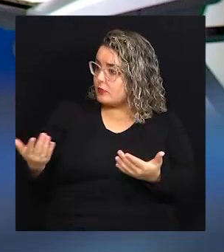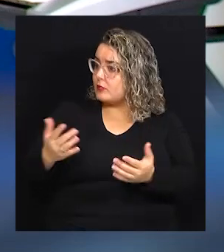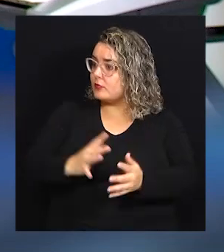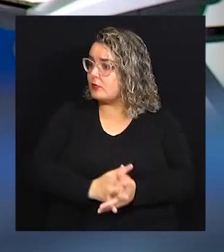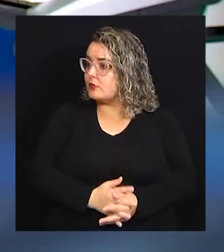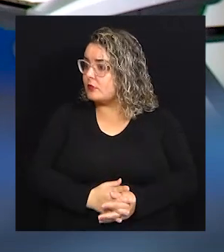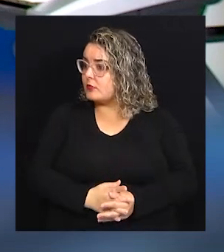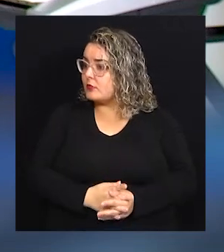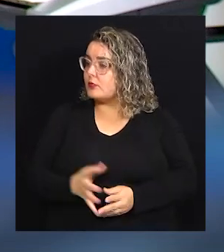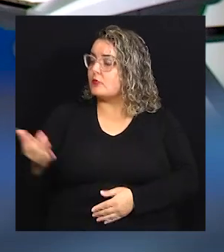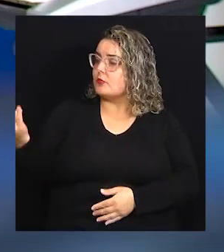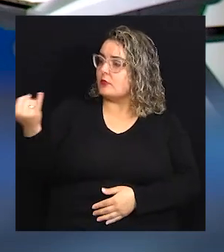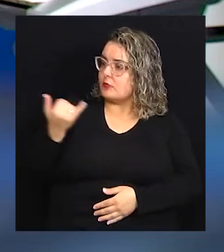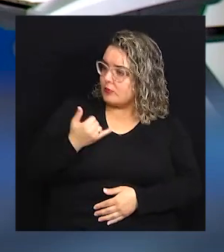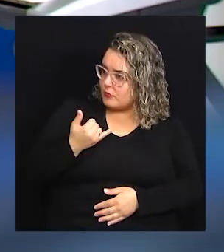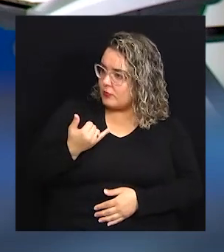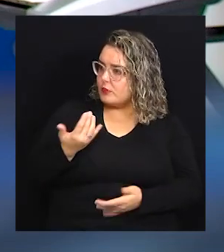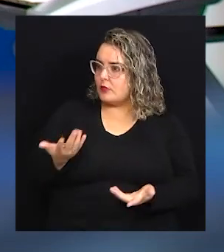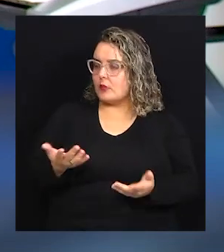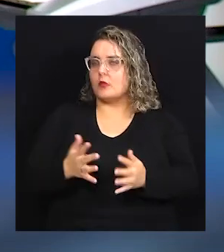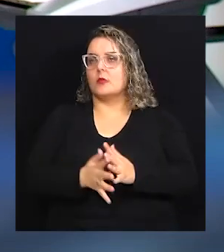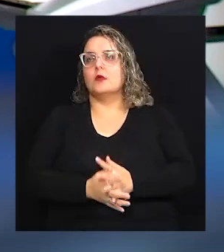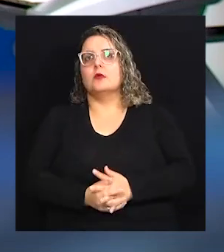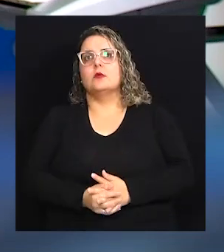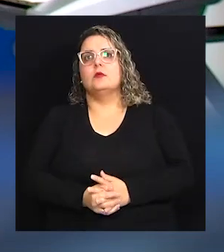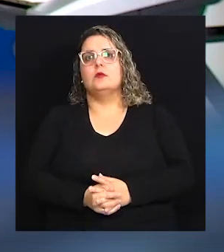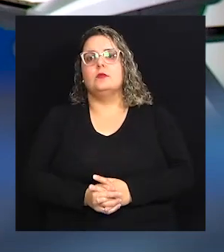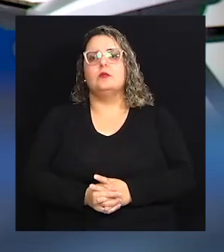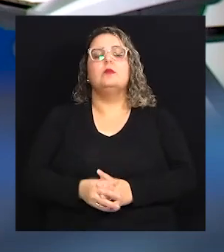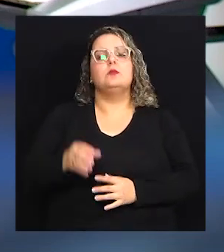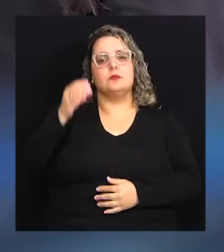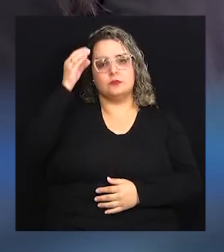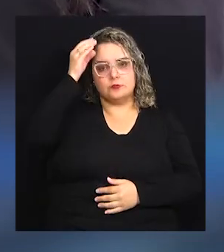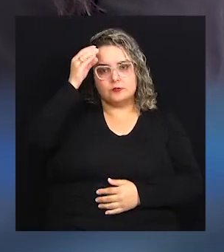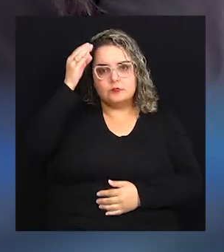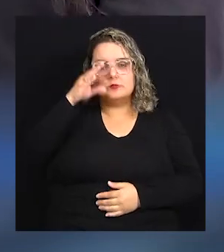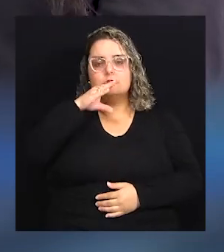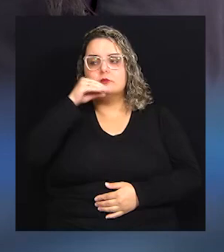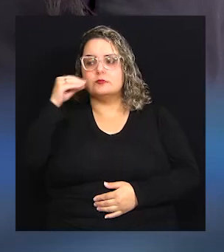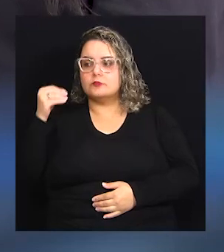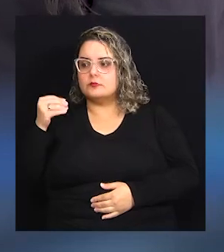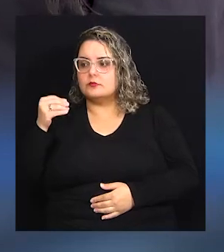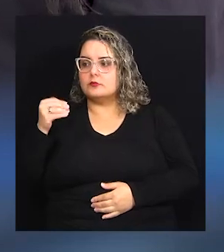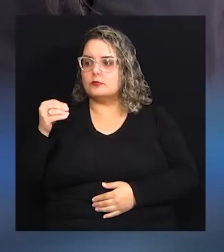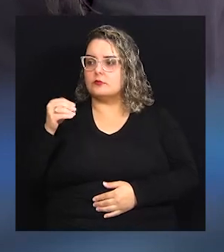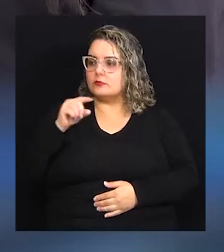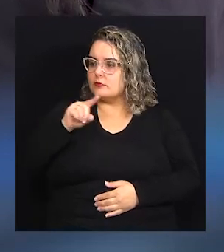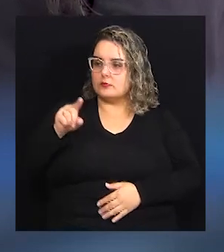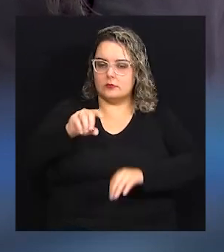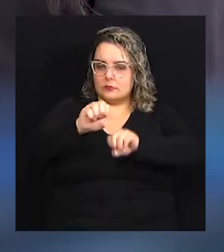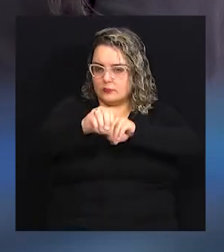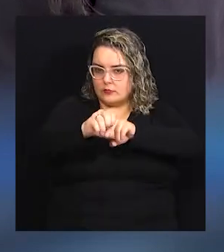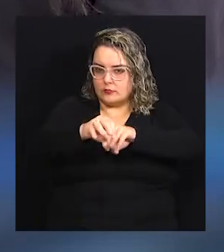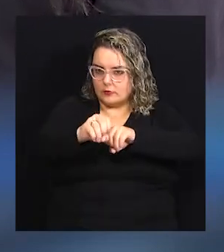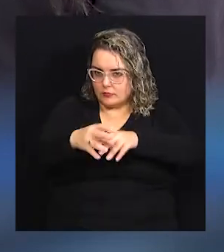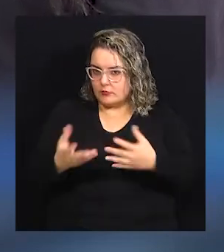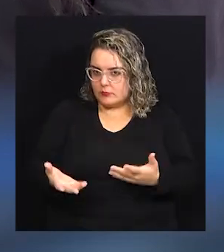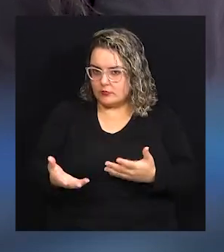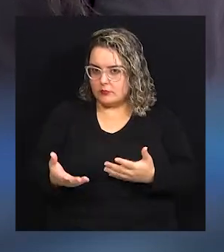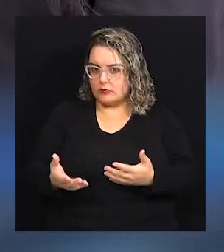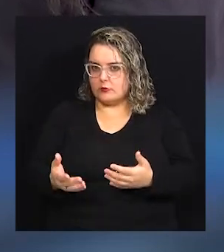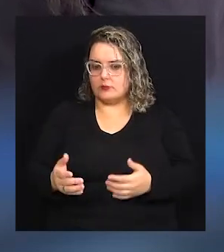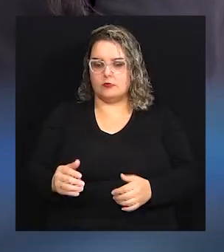assim, você falou sobre essa questão cognitiva do adolescente, vocês não dão aulas no